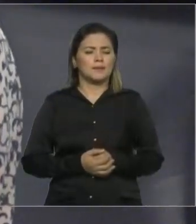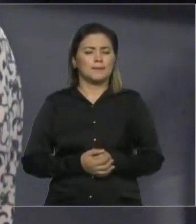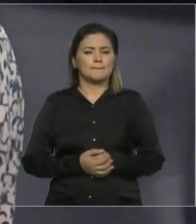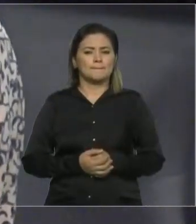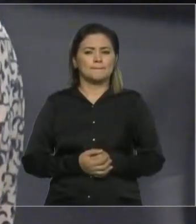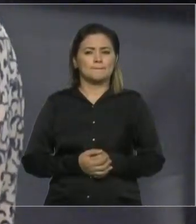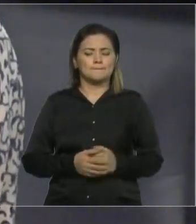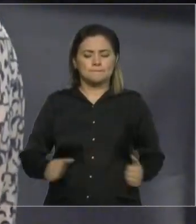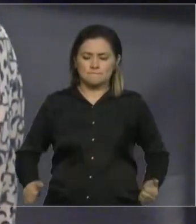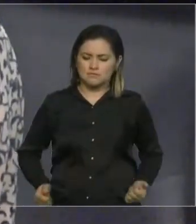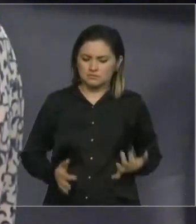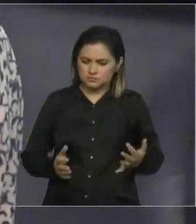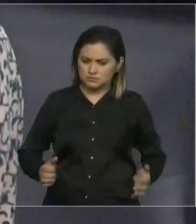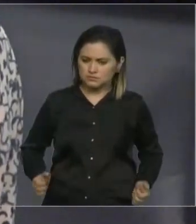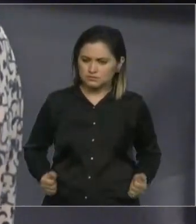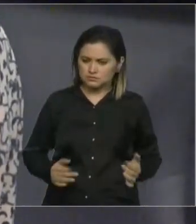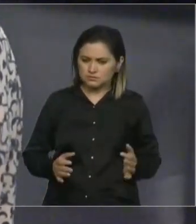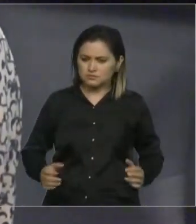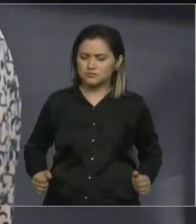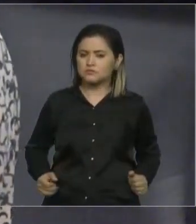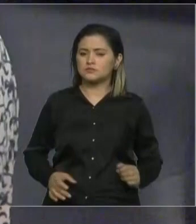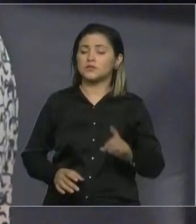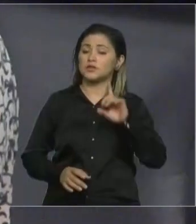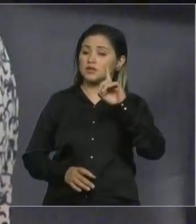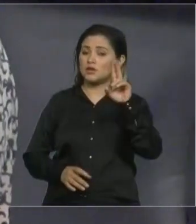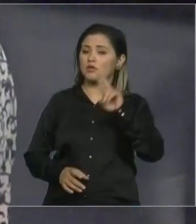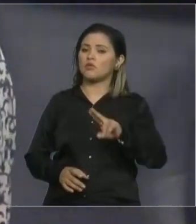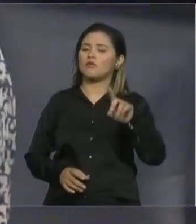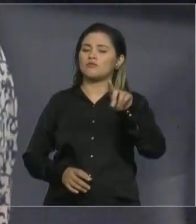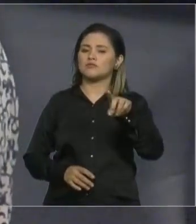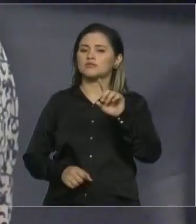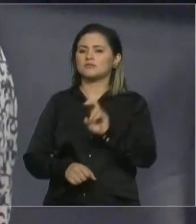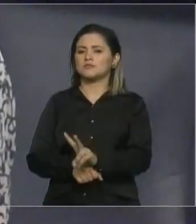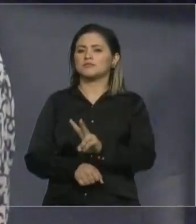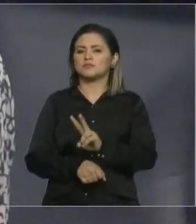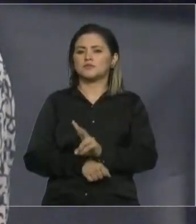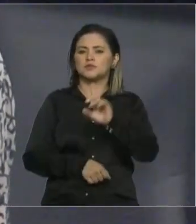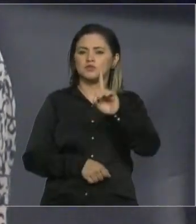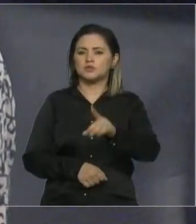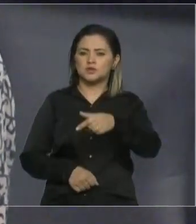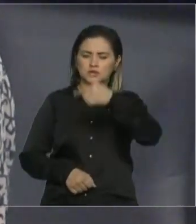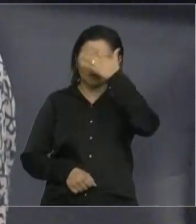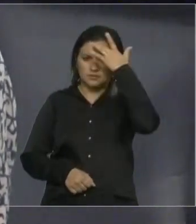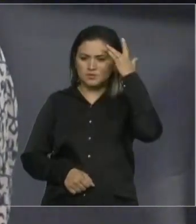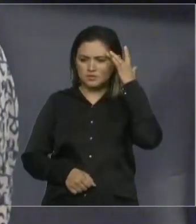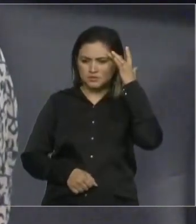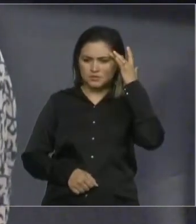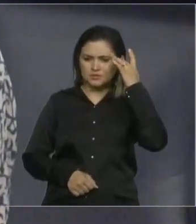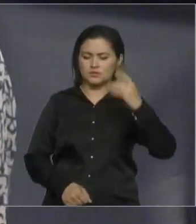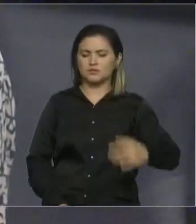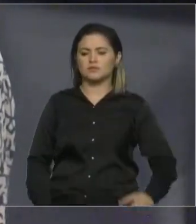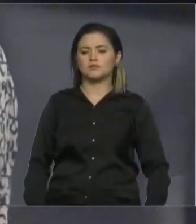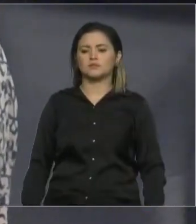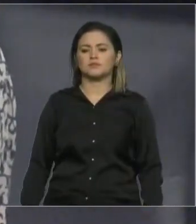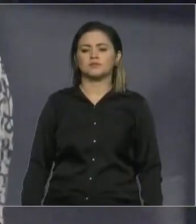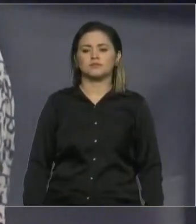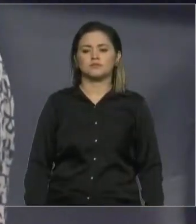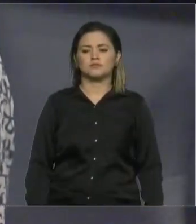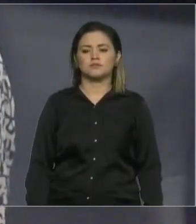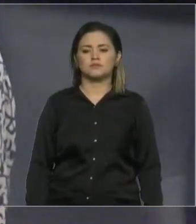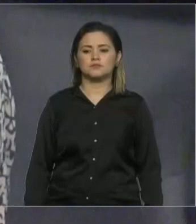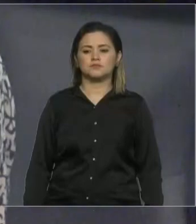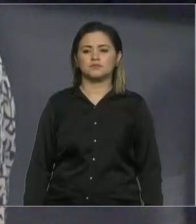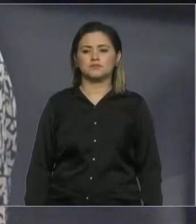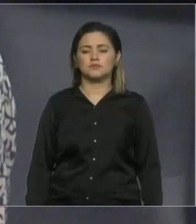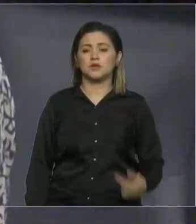e você está sendo usada por Ele, não tenha dúvidas, para defender essas pessoas. Eu quero lhe dizer que eu, não a deputada,